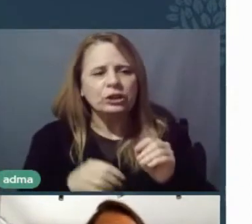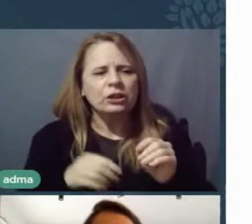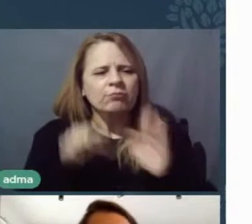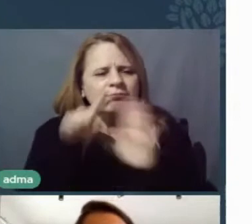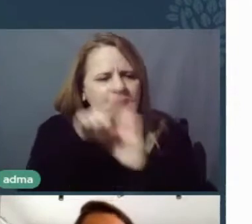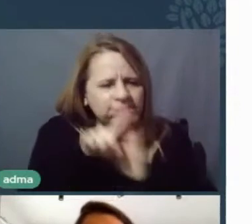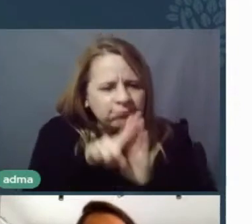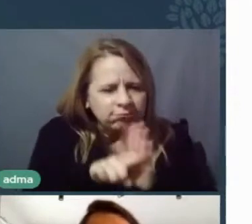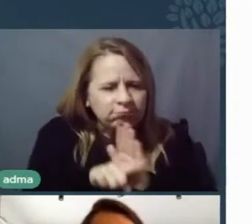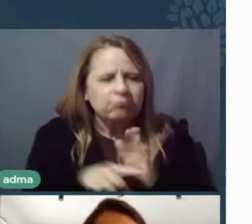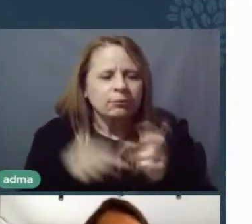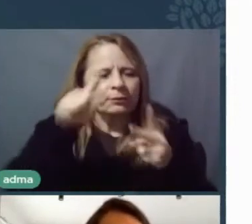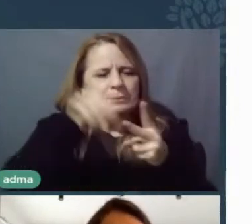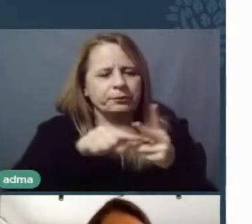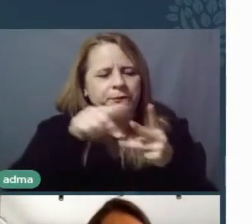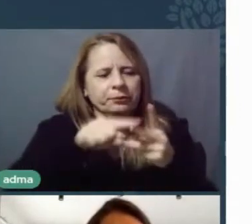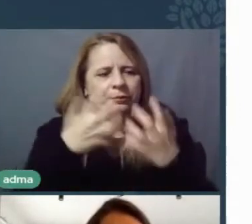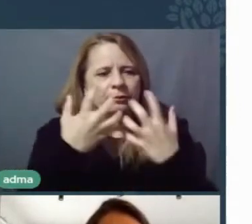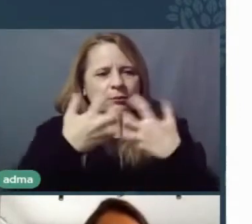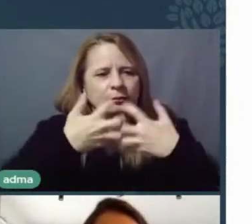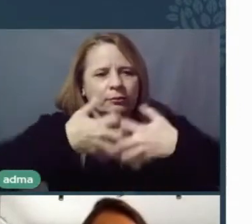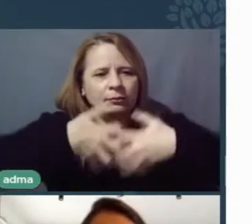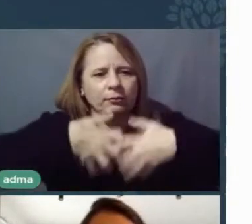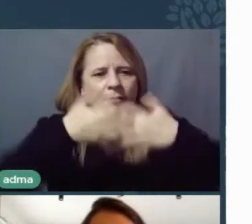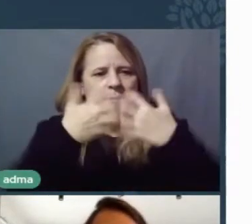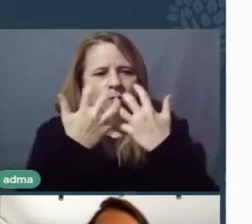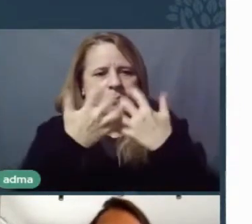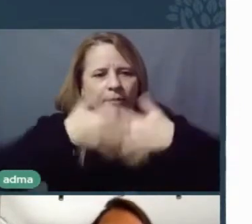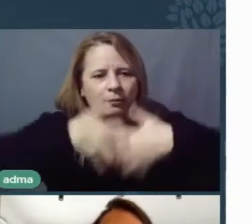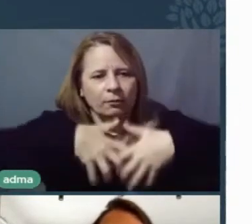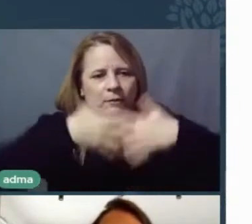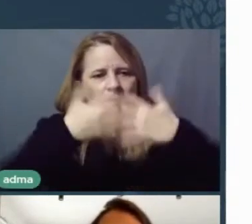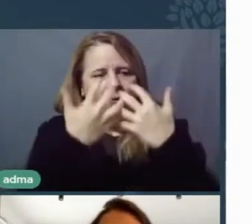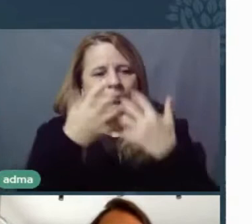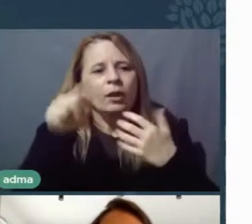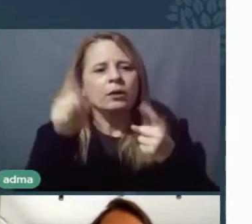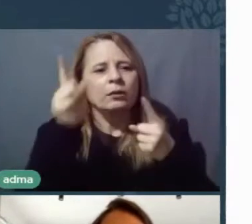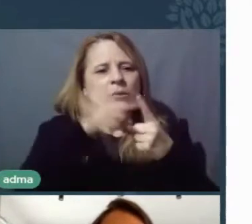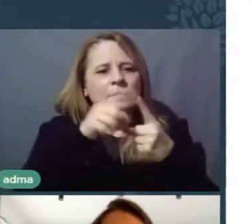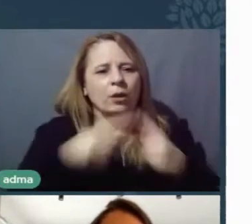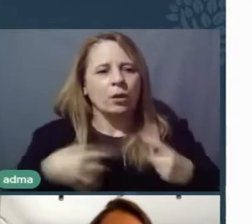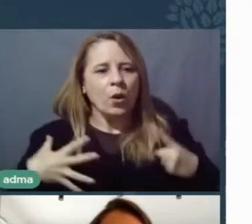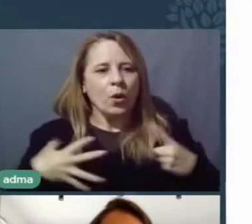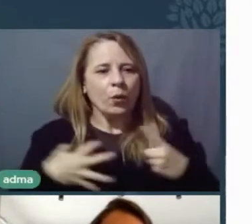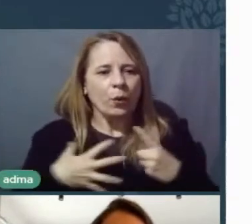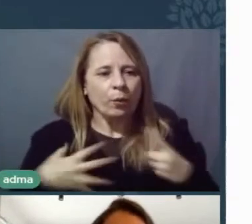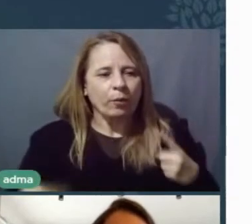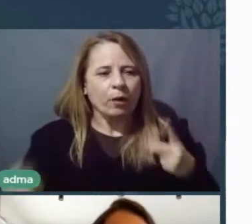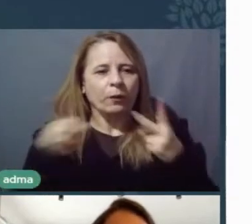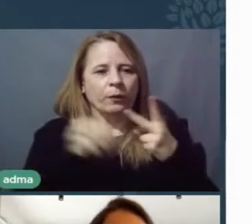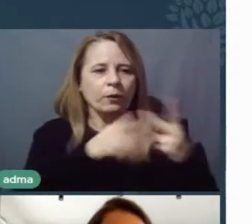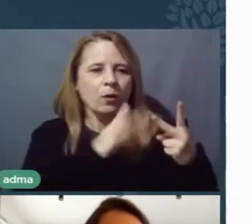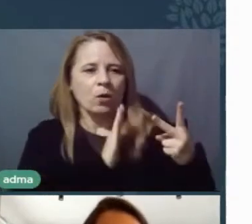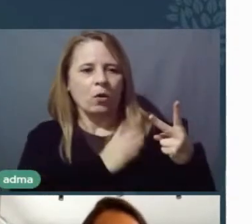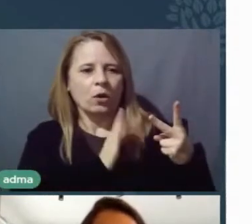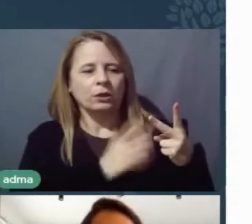especificamente de 3 engrenagens escritas pelo professor Wasserman, que é a engrenagem do pulmão, a engrenagem do coração